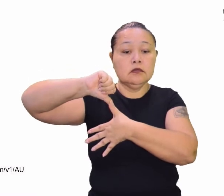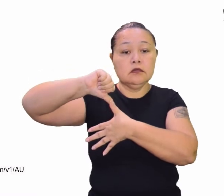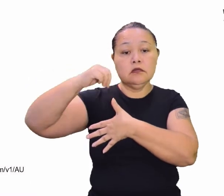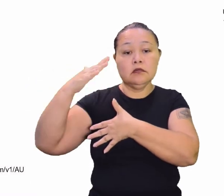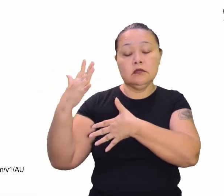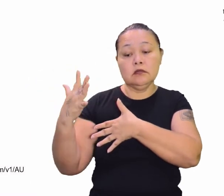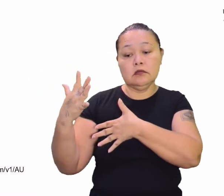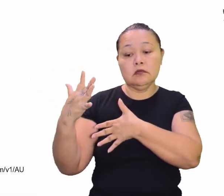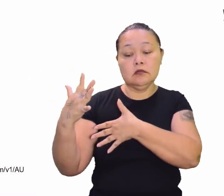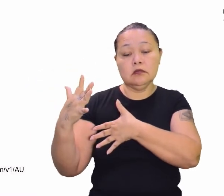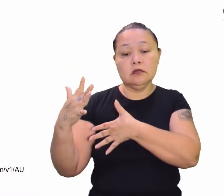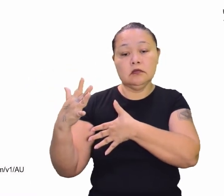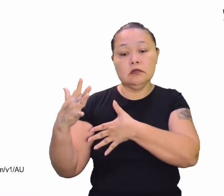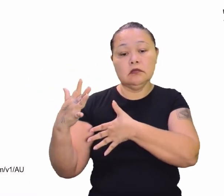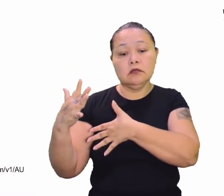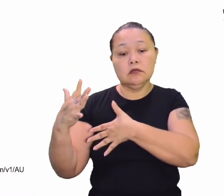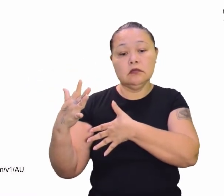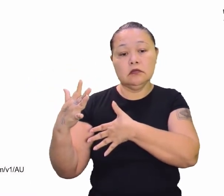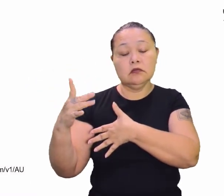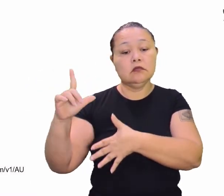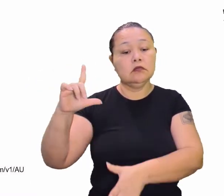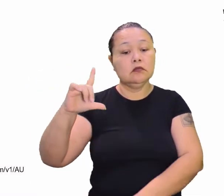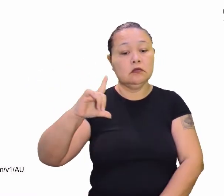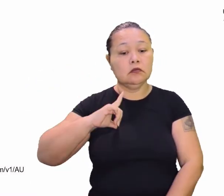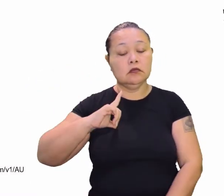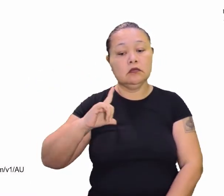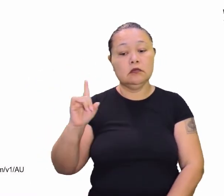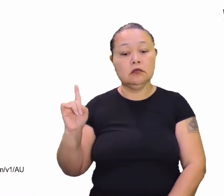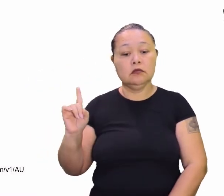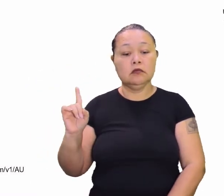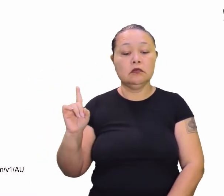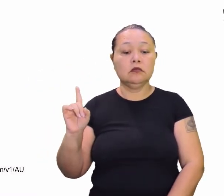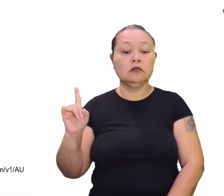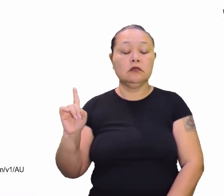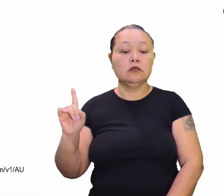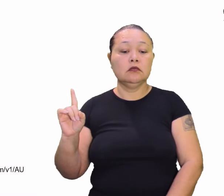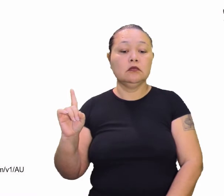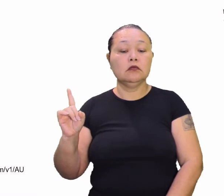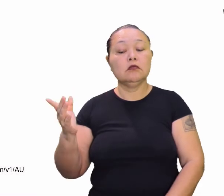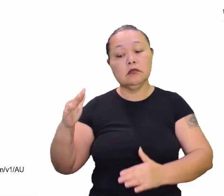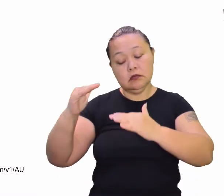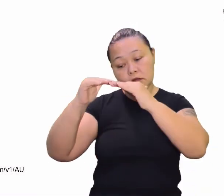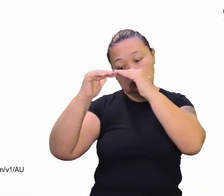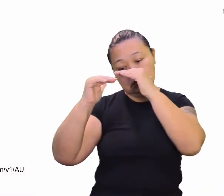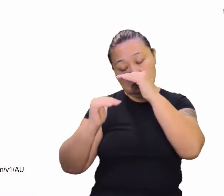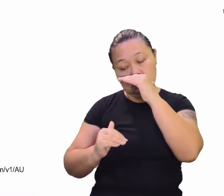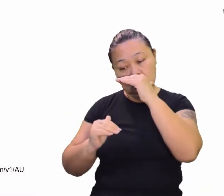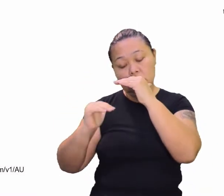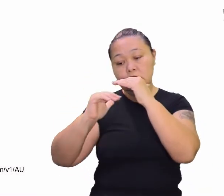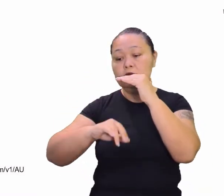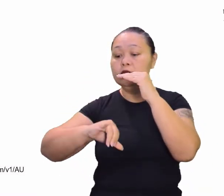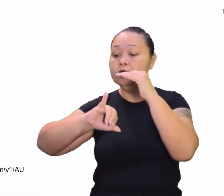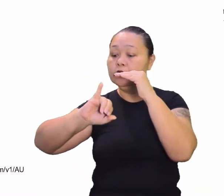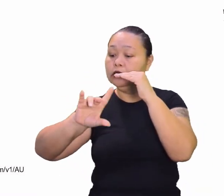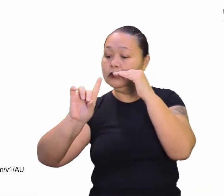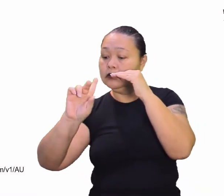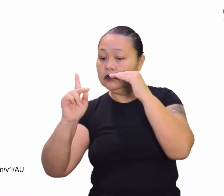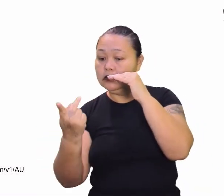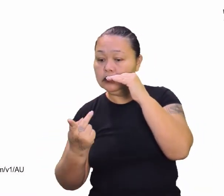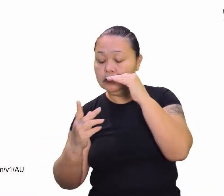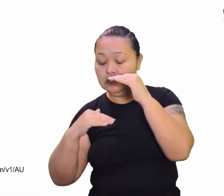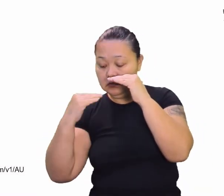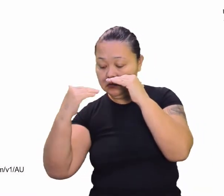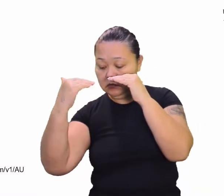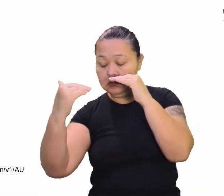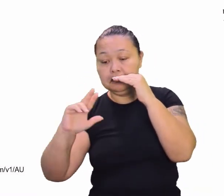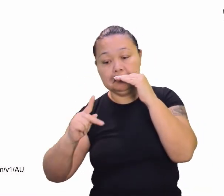médios, ok? E temos aquele que é abaixo, muito baixo,